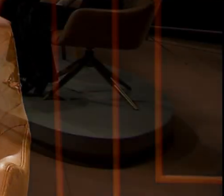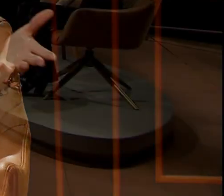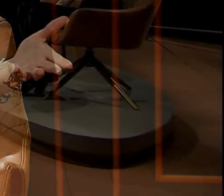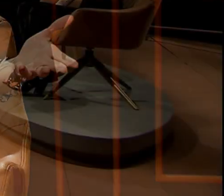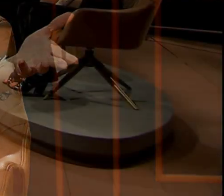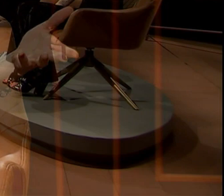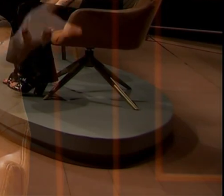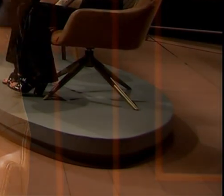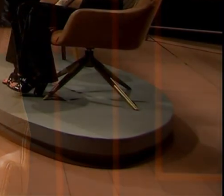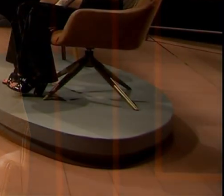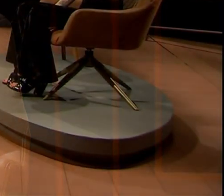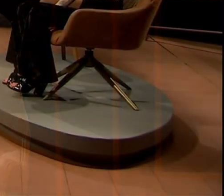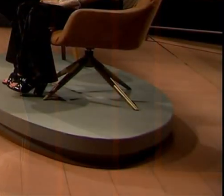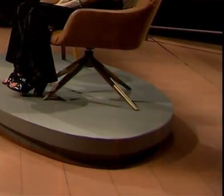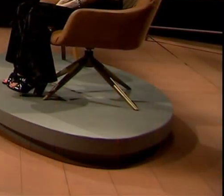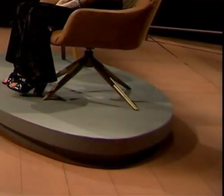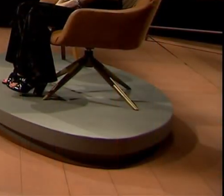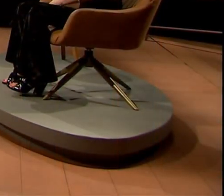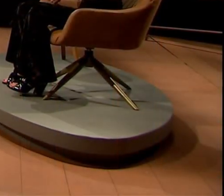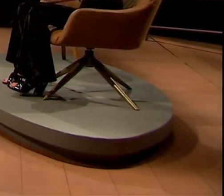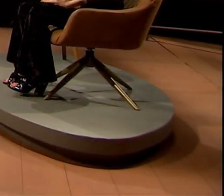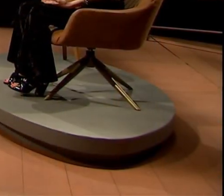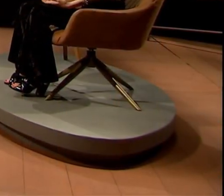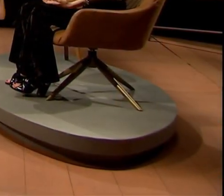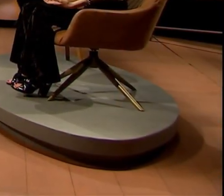mon cœur